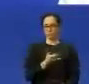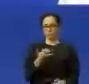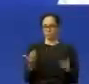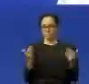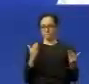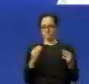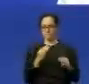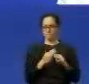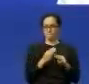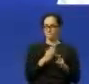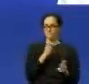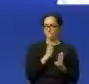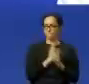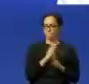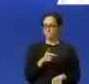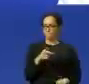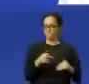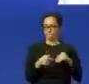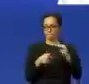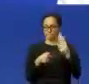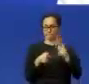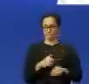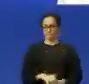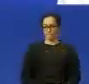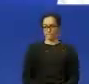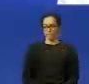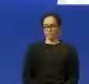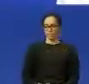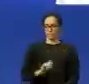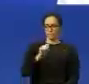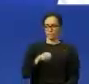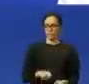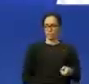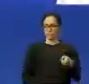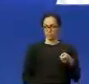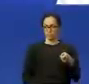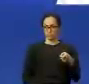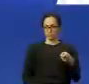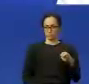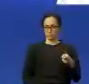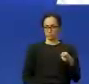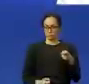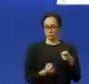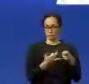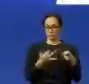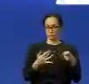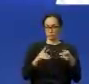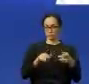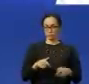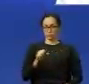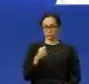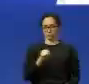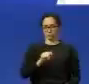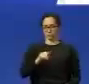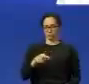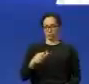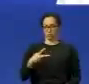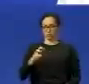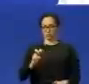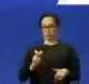a média ponderada e ela tem que ser maior ou igual a 7. Então, você vai achar que o X, aí, a nota que ele deve tirar nessa prova, tem que ser maior ou igual a